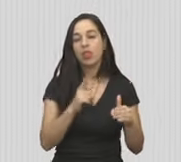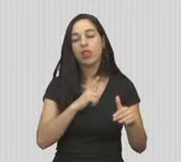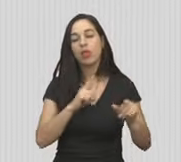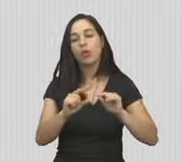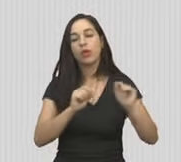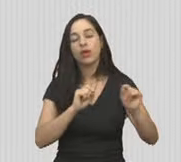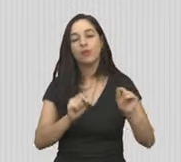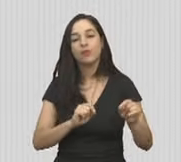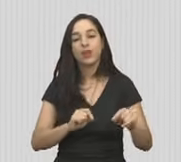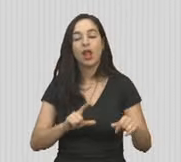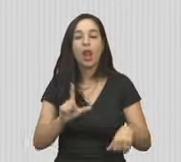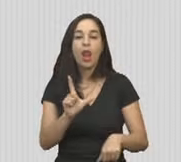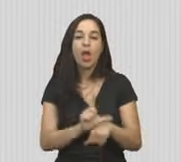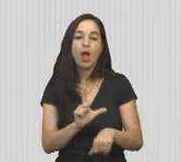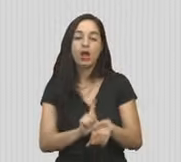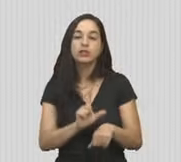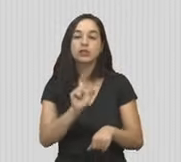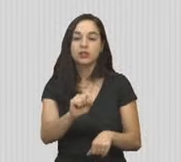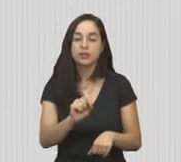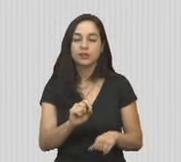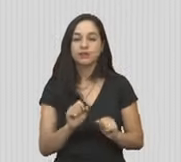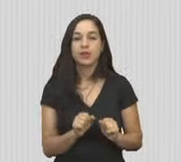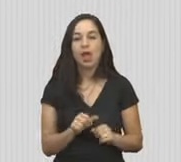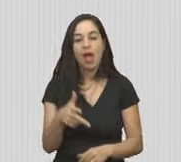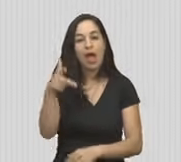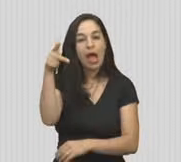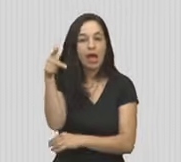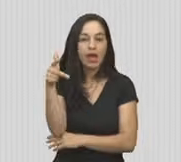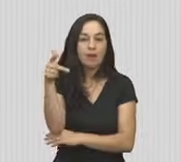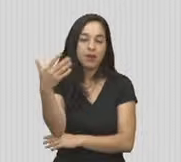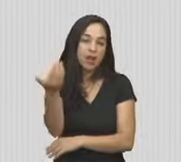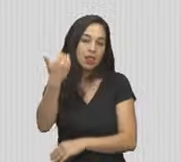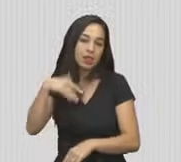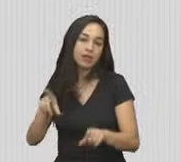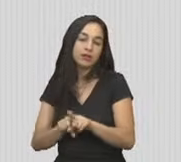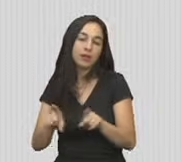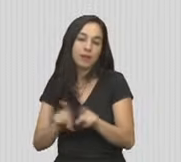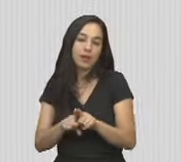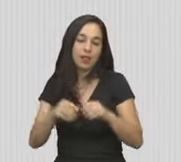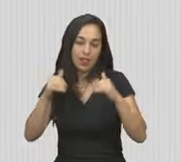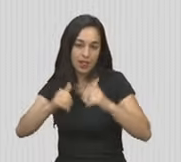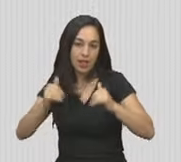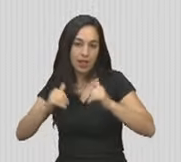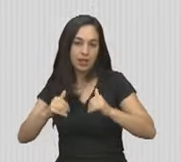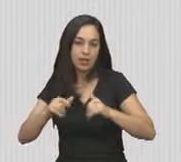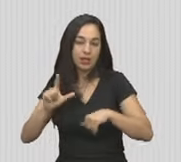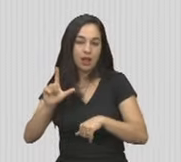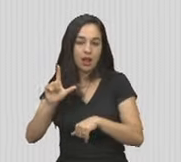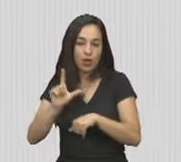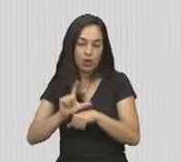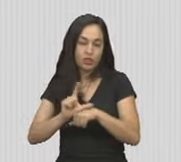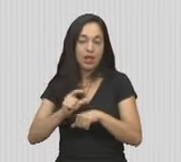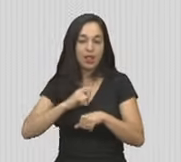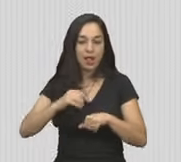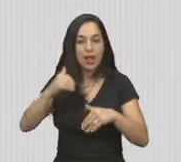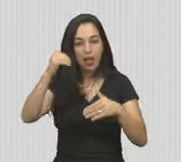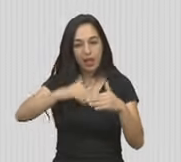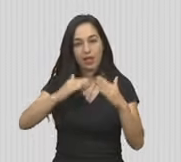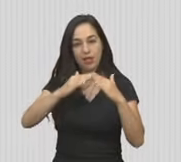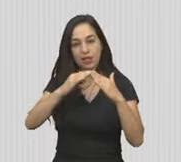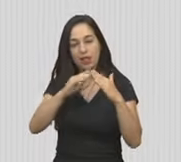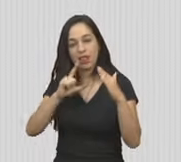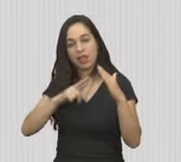um estabelecimento comercial que franqueou a câmera até interna do seu próprio negócio. Além da câmera externa, ainda